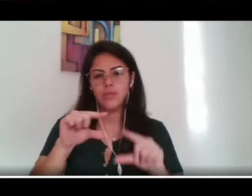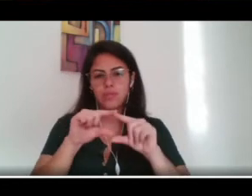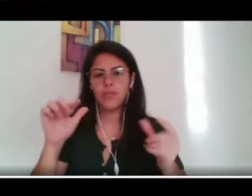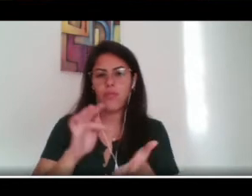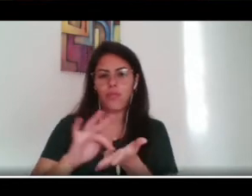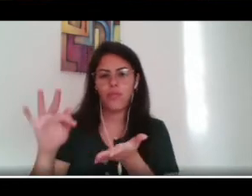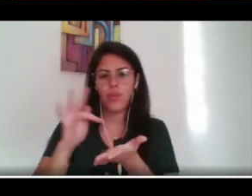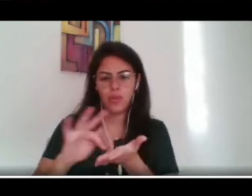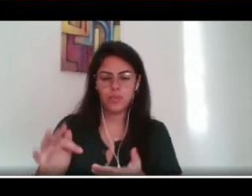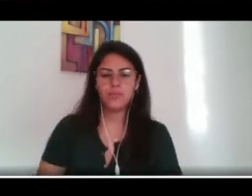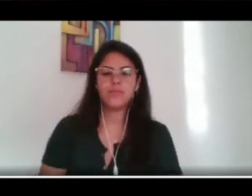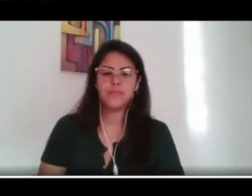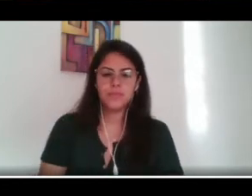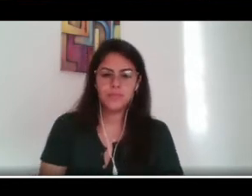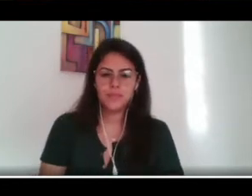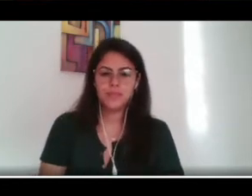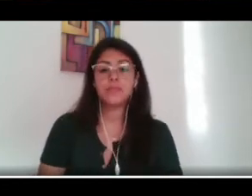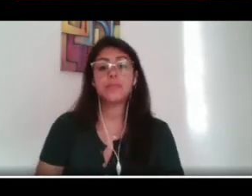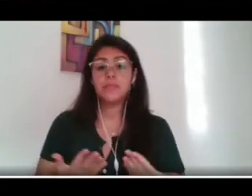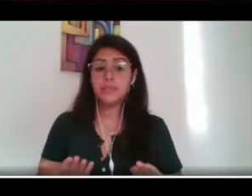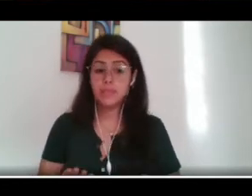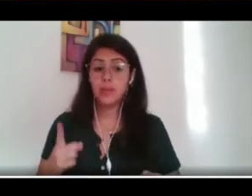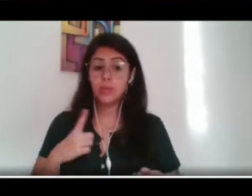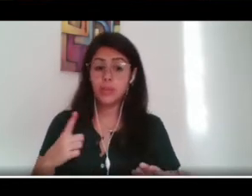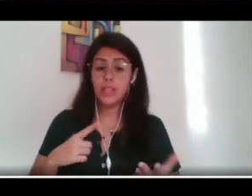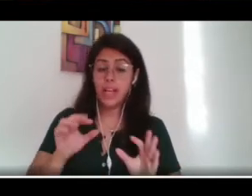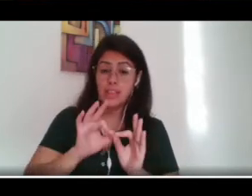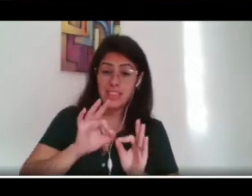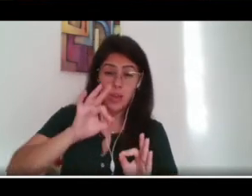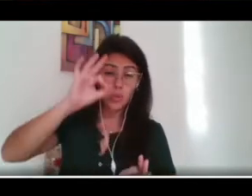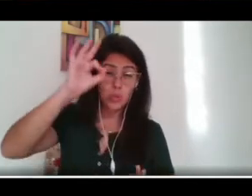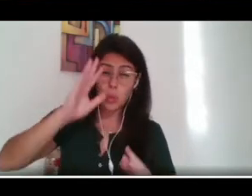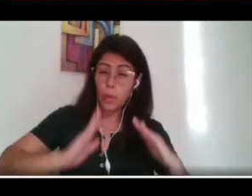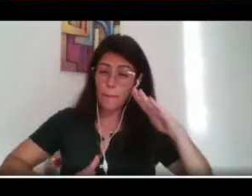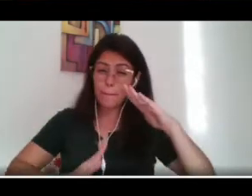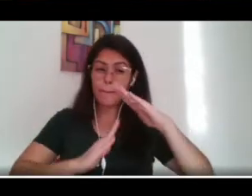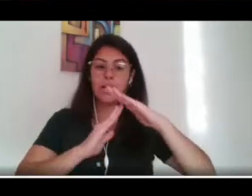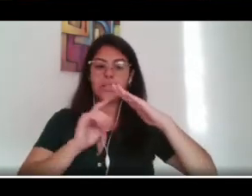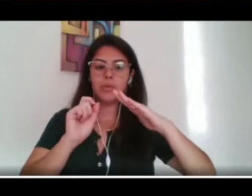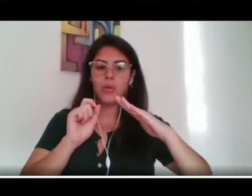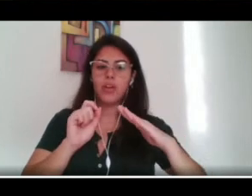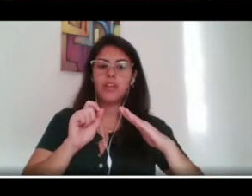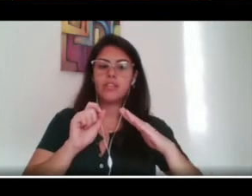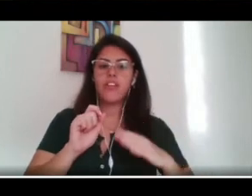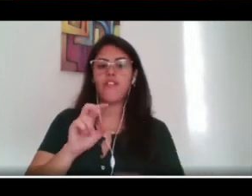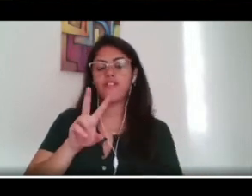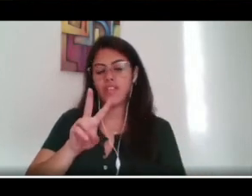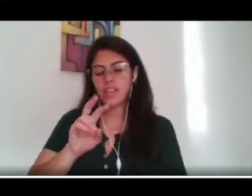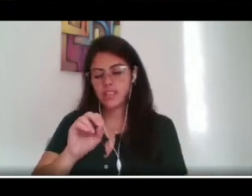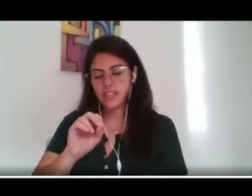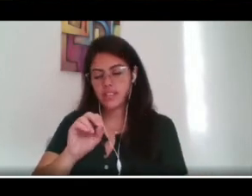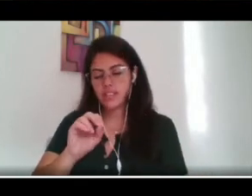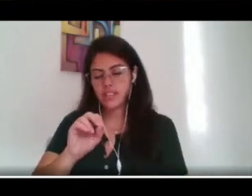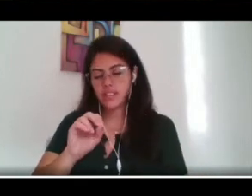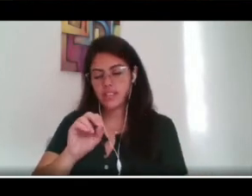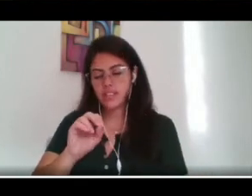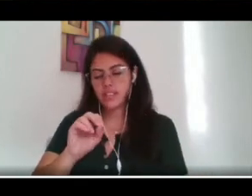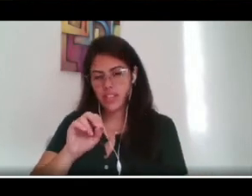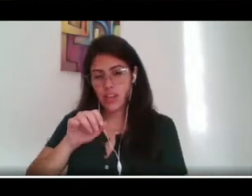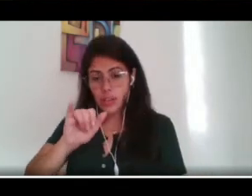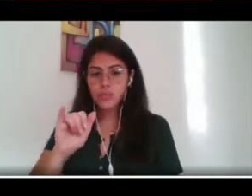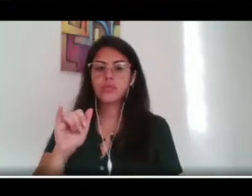o meu V0y é igual a zero. Então, a altura máxima aqui, ela vai ser